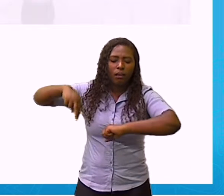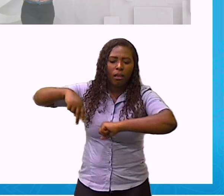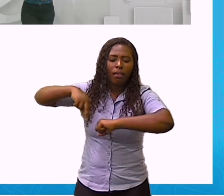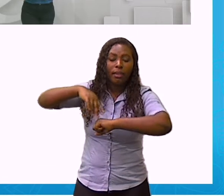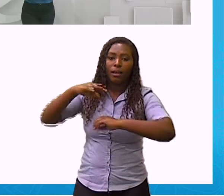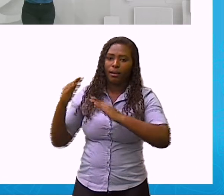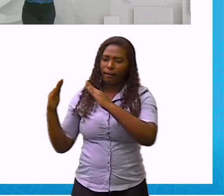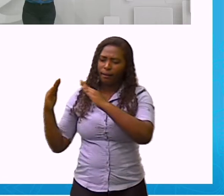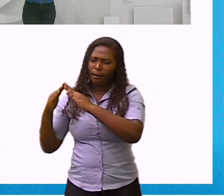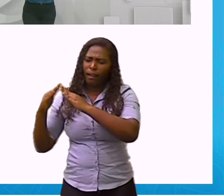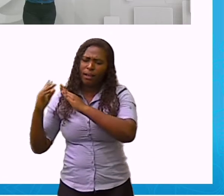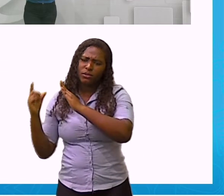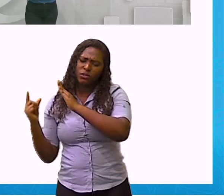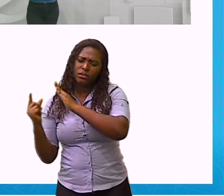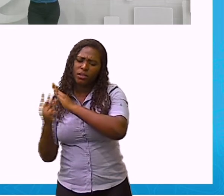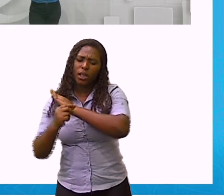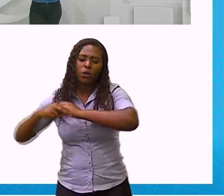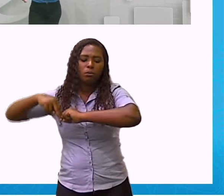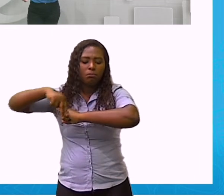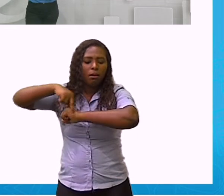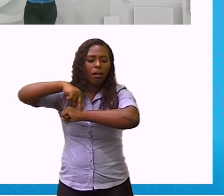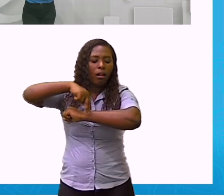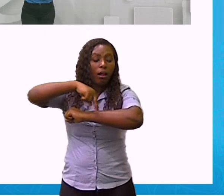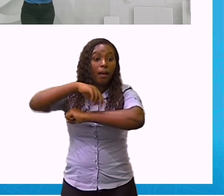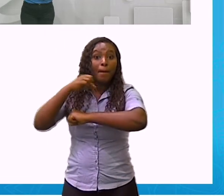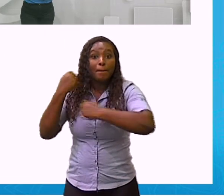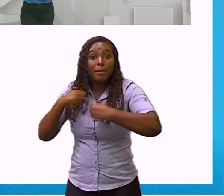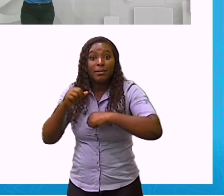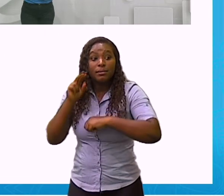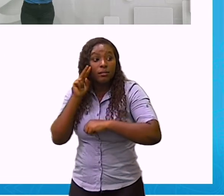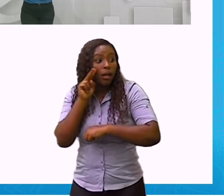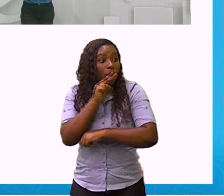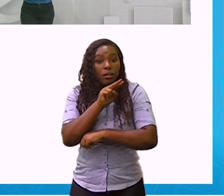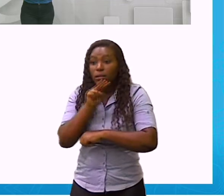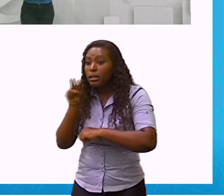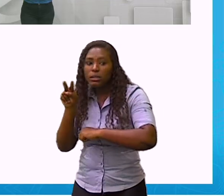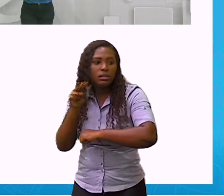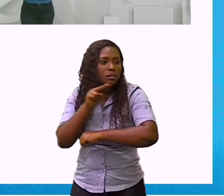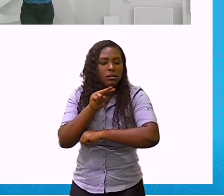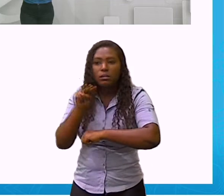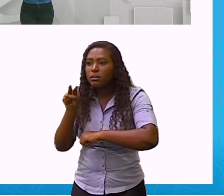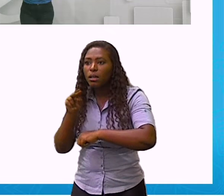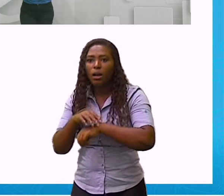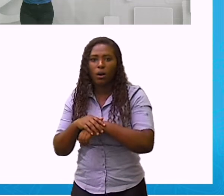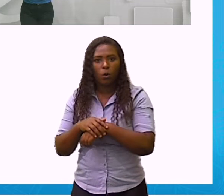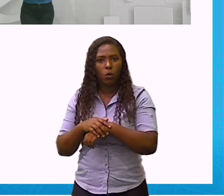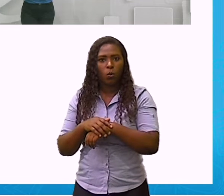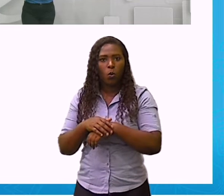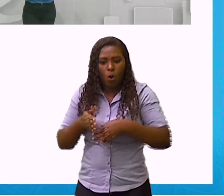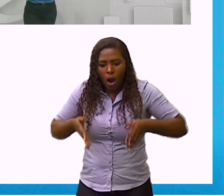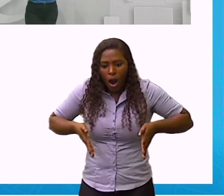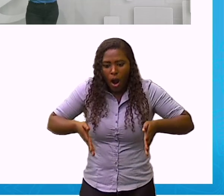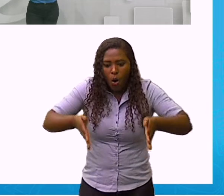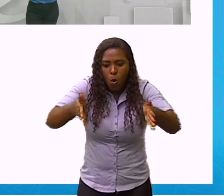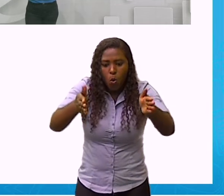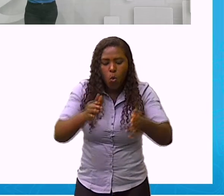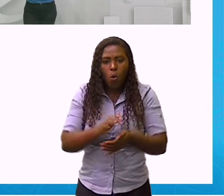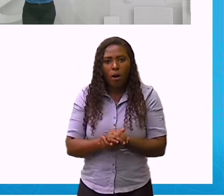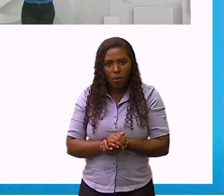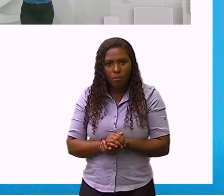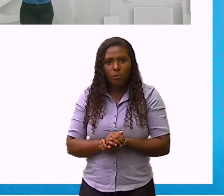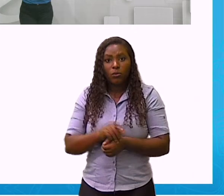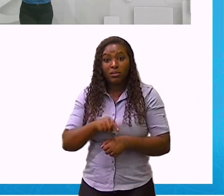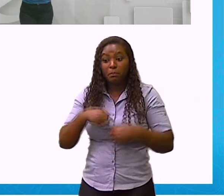sua casa o tempo todo, você tem que estar atento, tá? Atento ao atravessar, atento ao caminhar